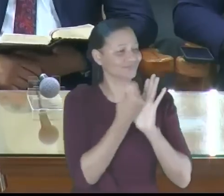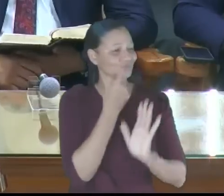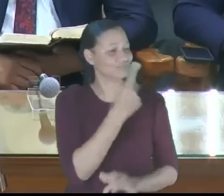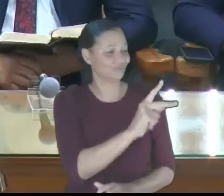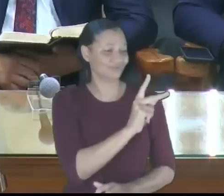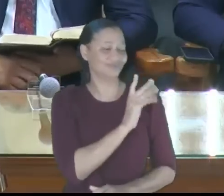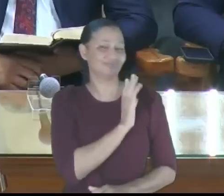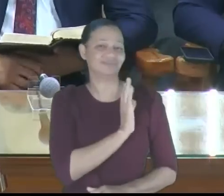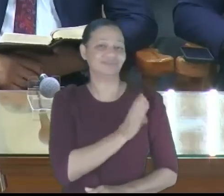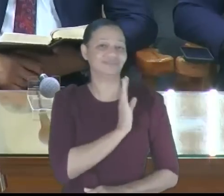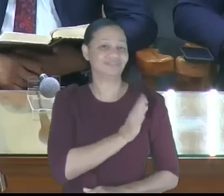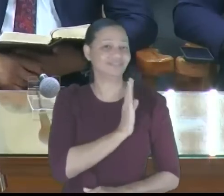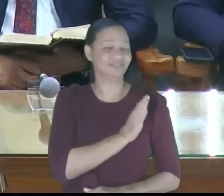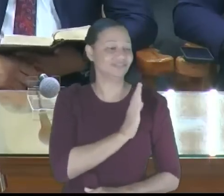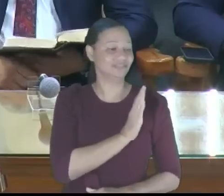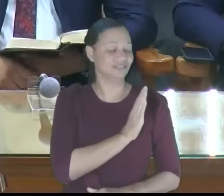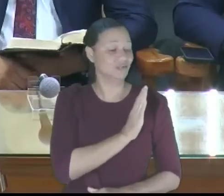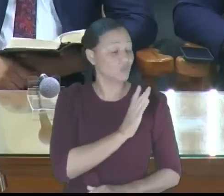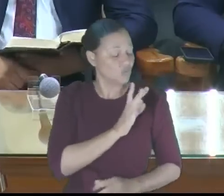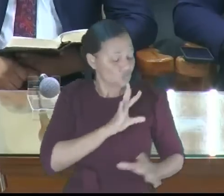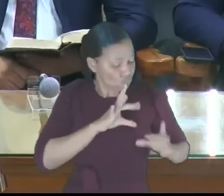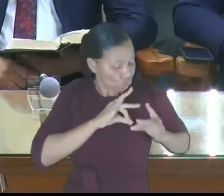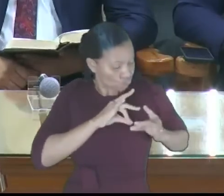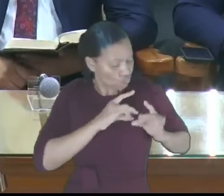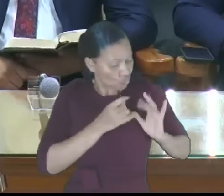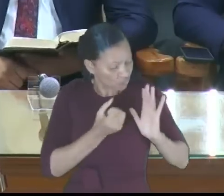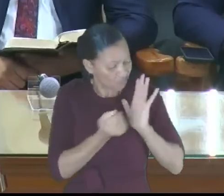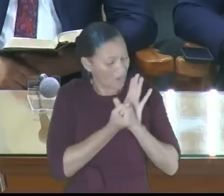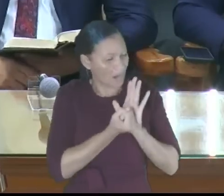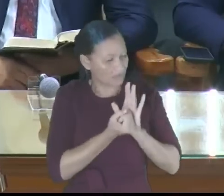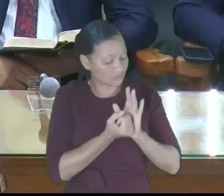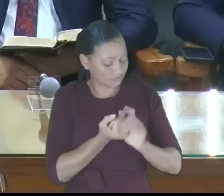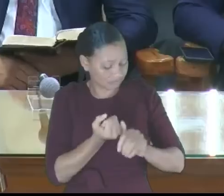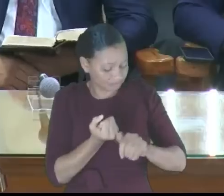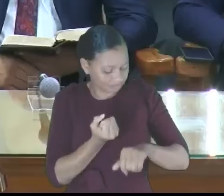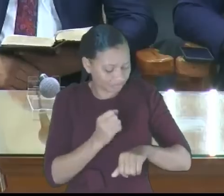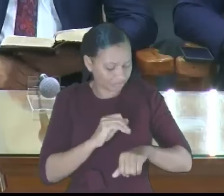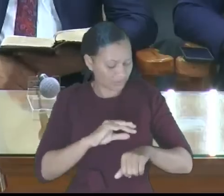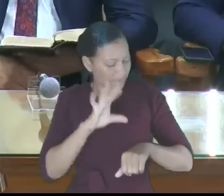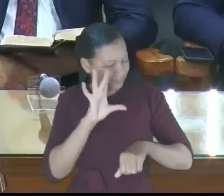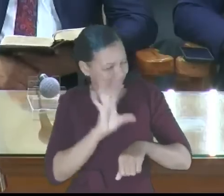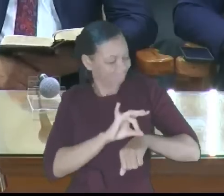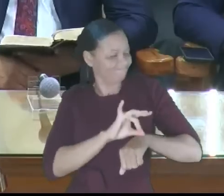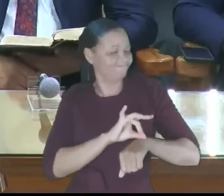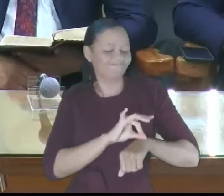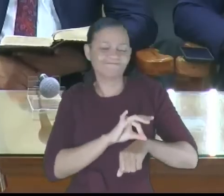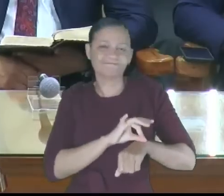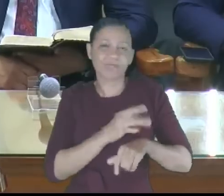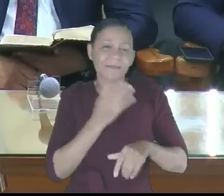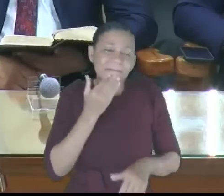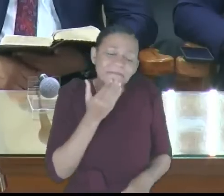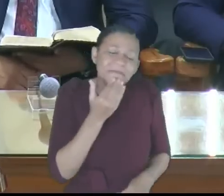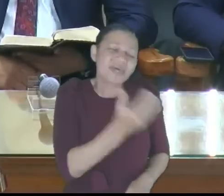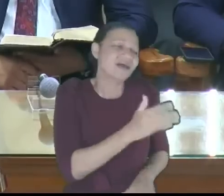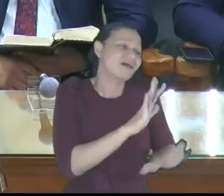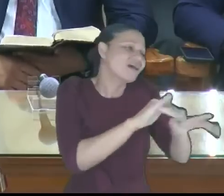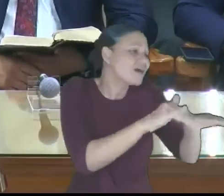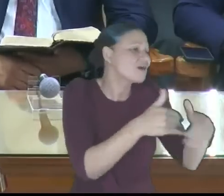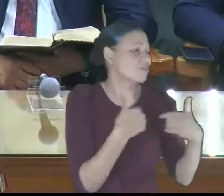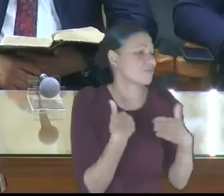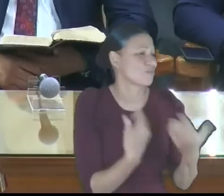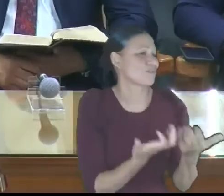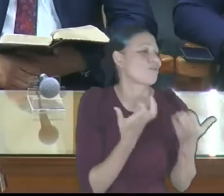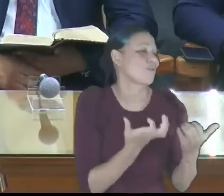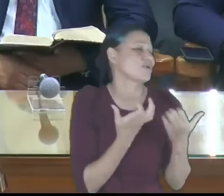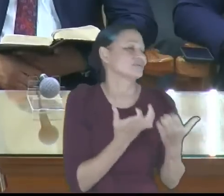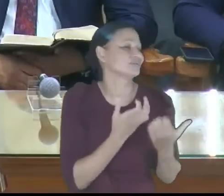coração, como um selo sobre o teu braço. O que quer dizer isso? Ela pedindo ao noivo: olhe, me coloque no